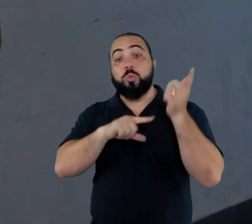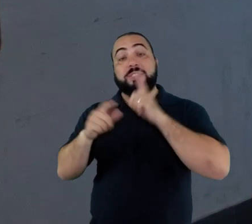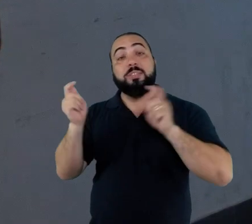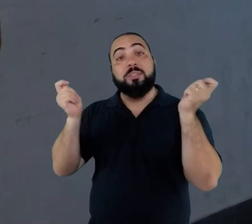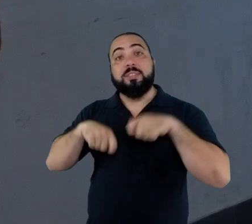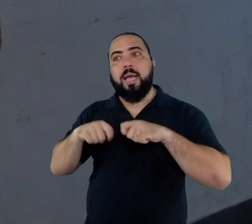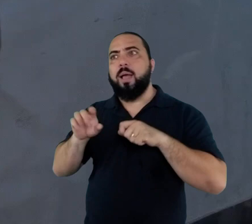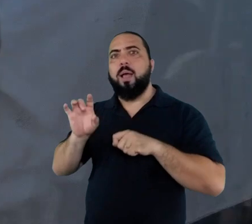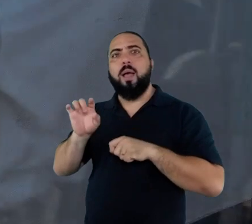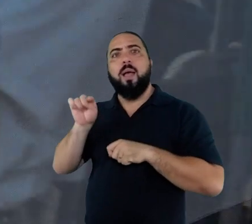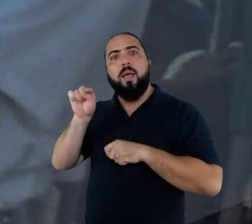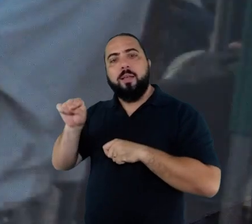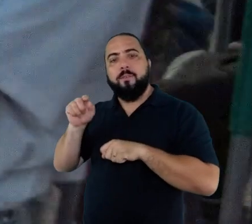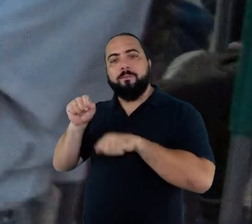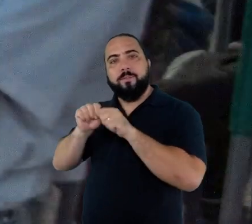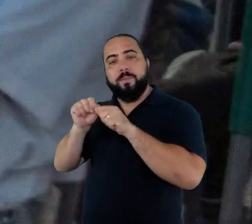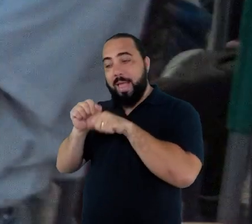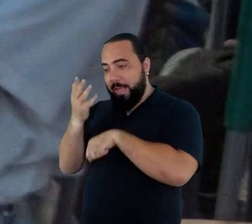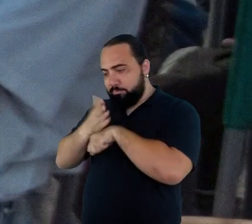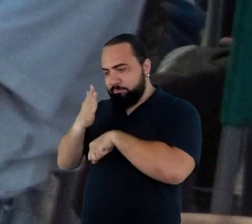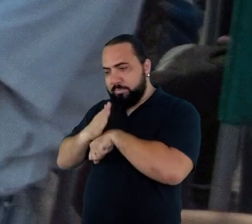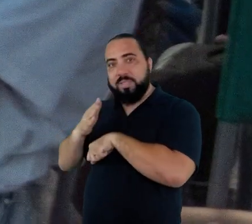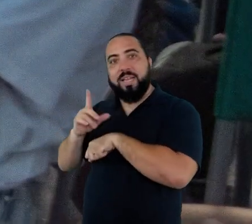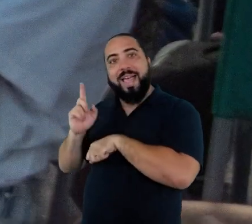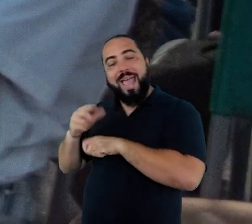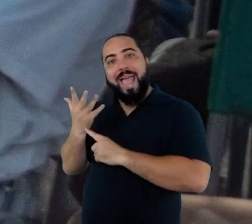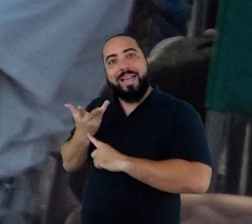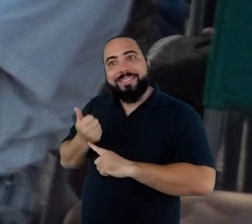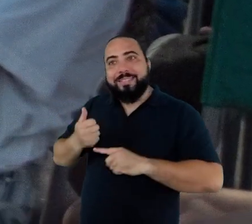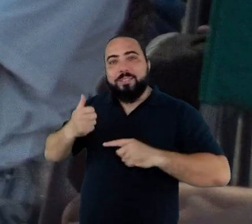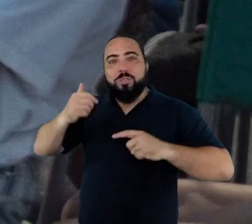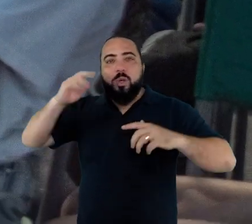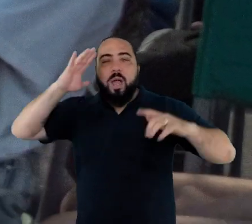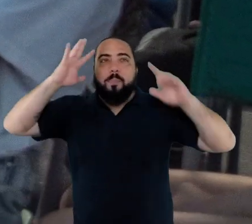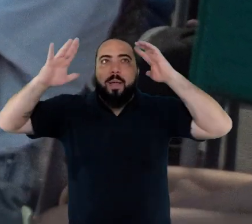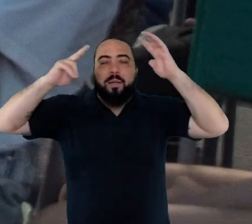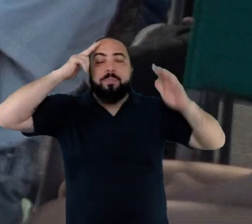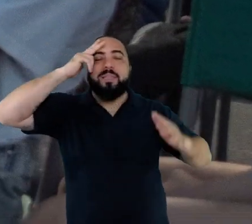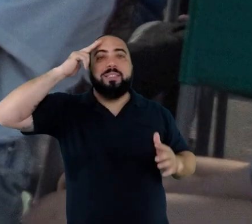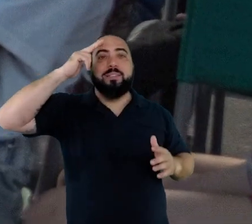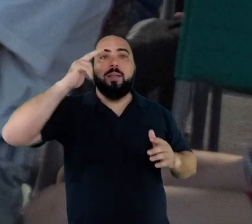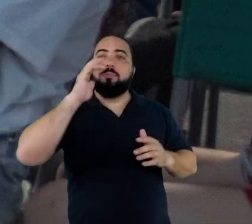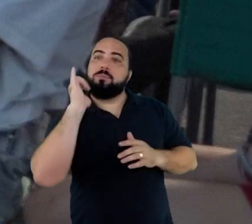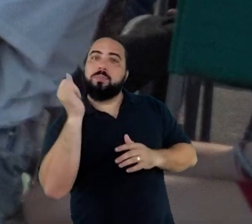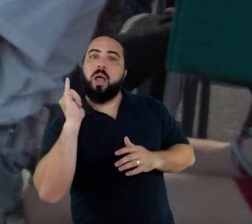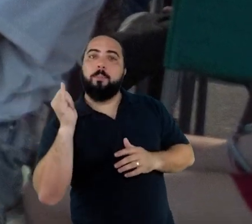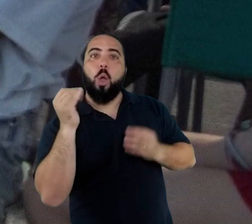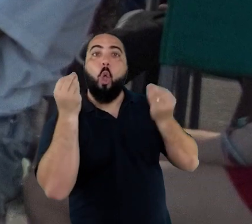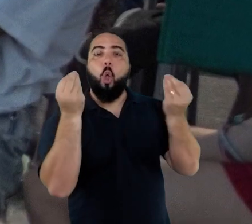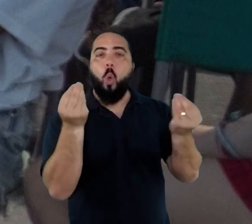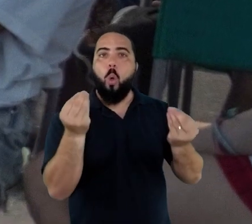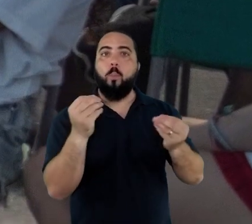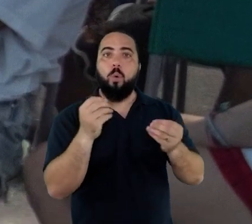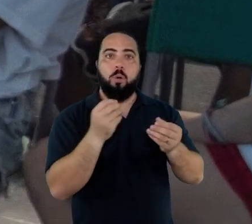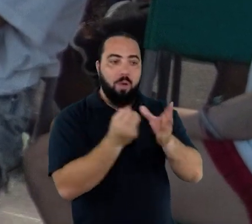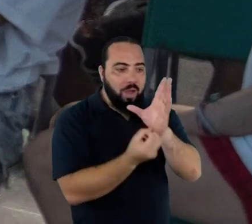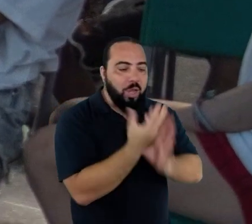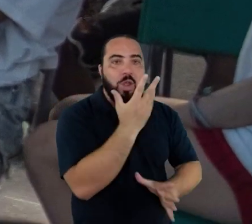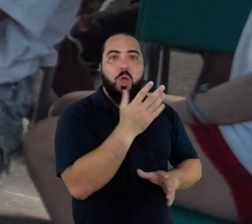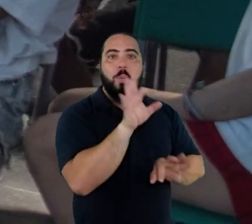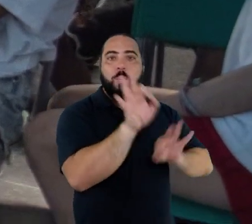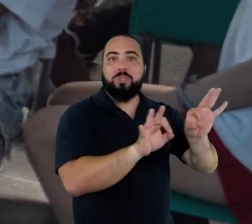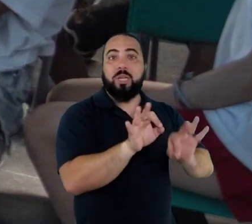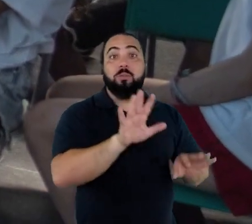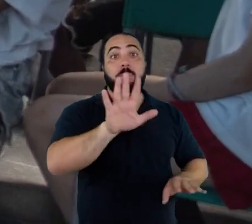não só fazer um exercício artístico de imaginação, de contar um pouco como é que foi, como é que surgiu esse